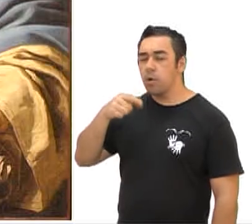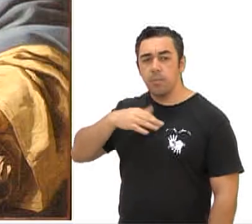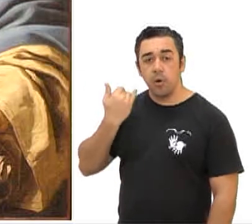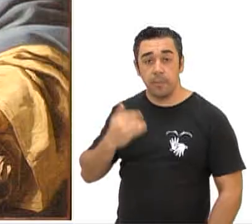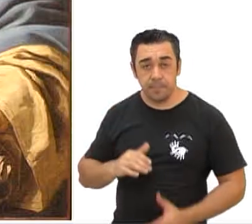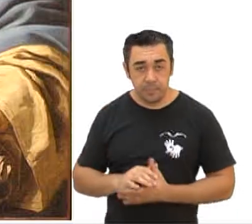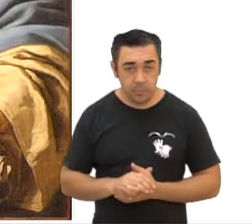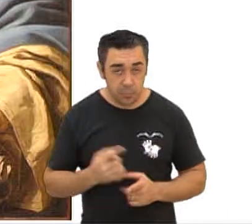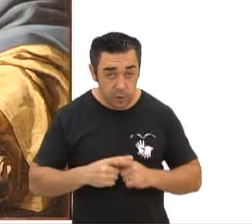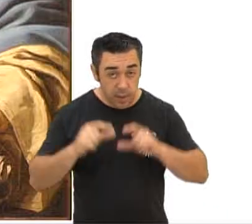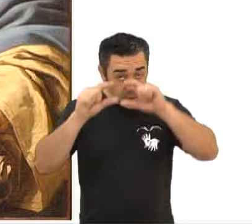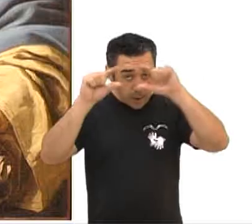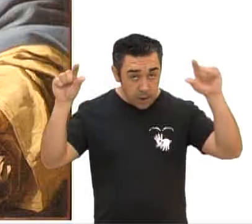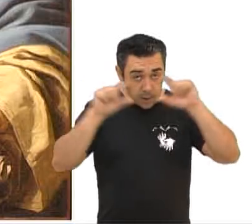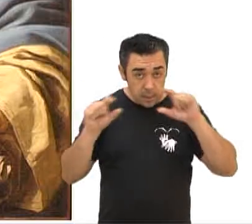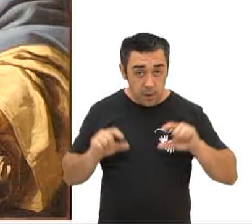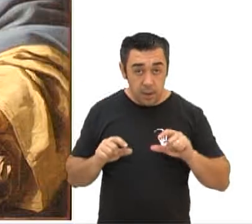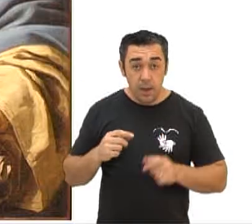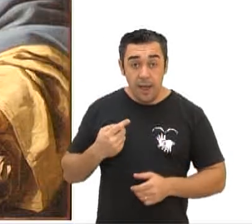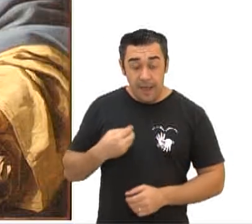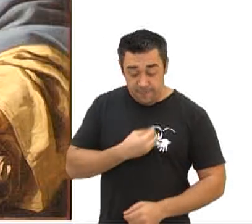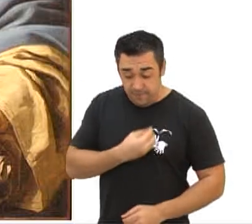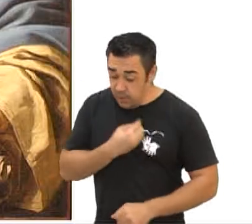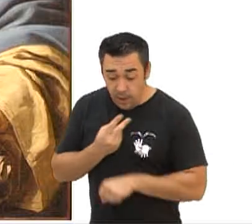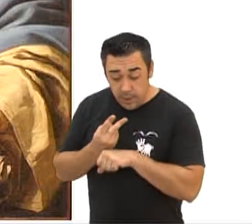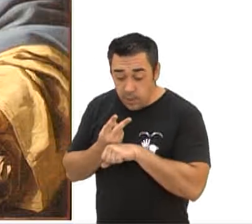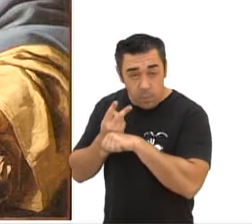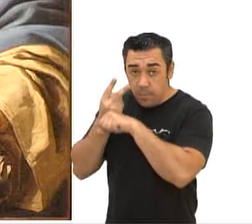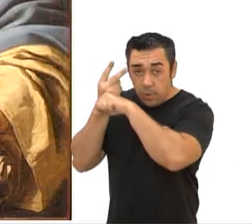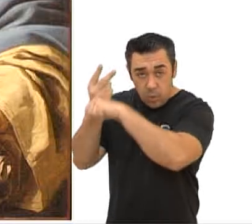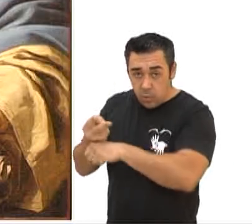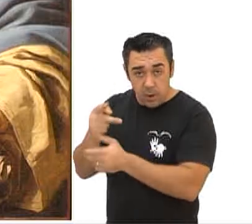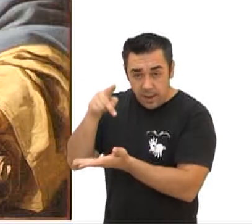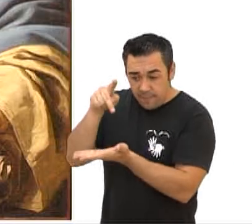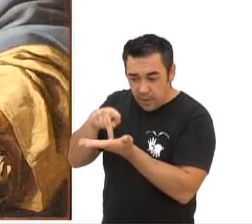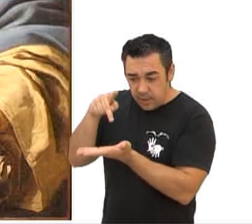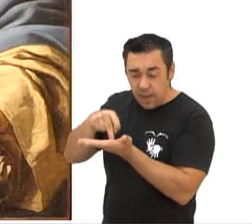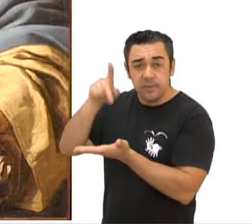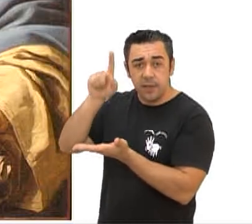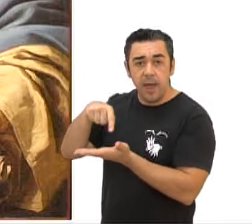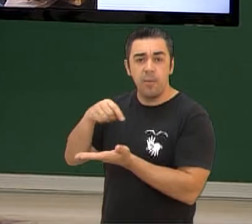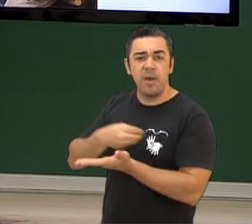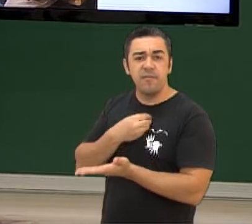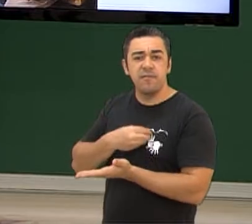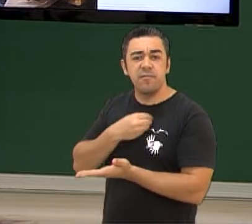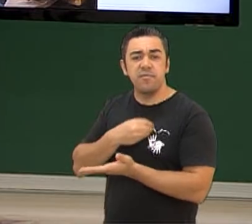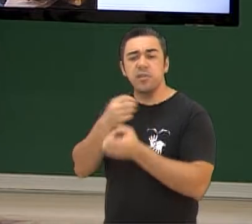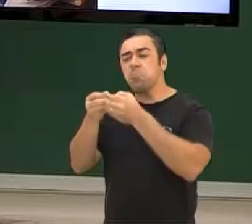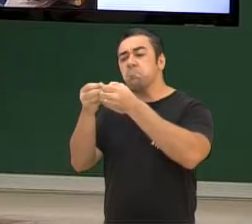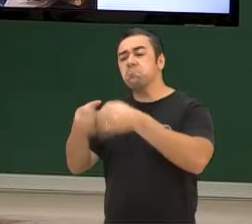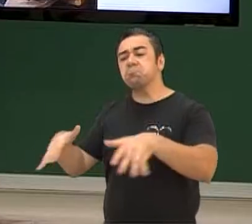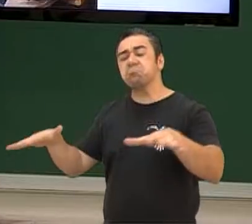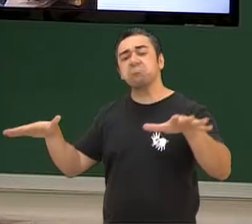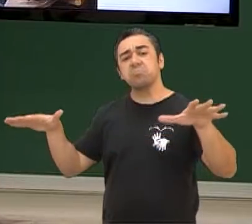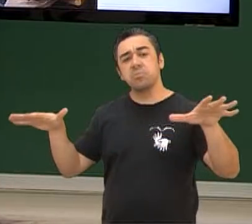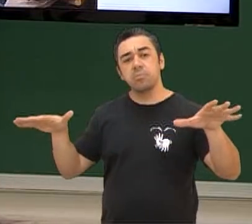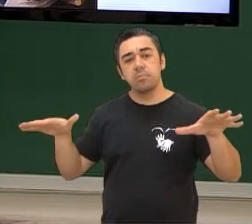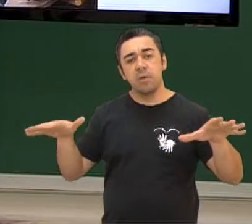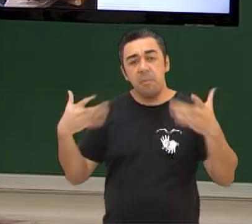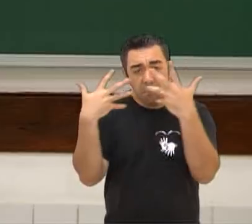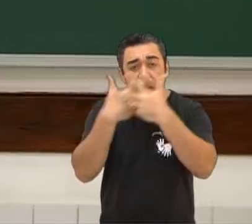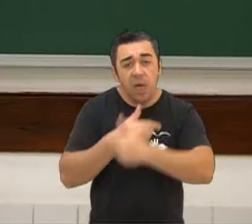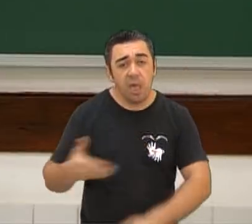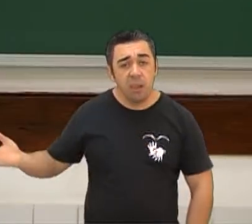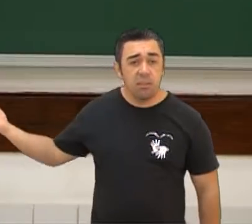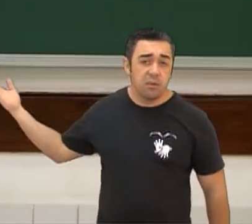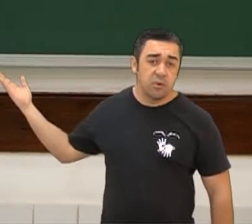vida em que não se busque a verdade é indigna de ser vivida. isso é belo, isso é romântico, né? Só que